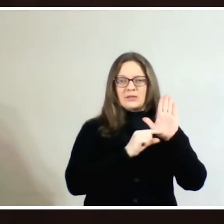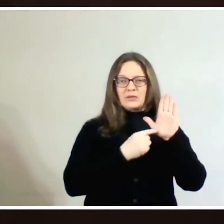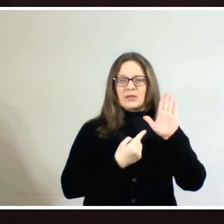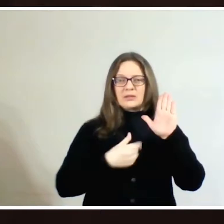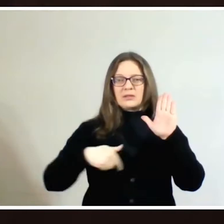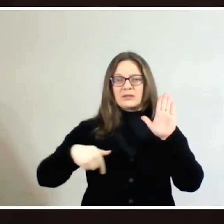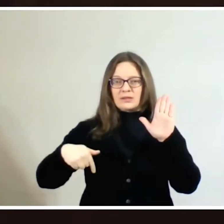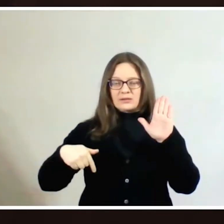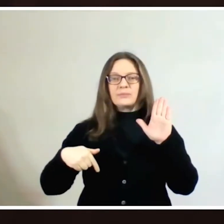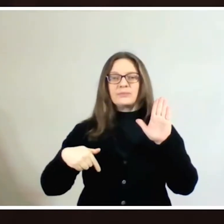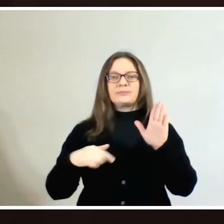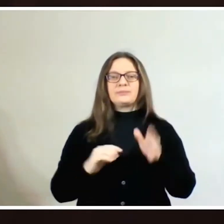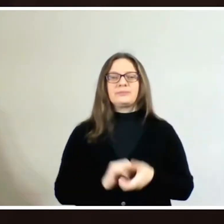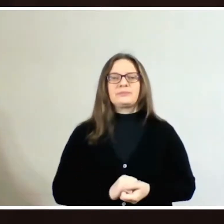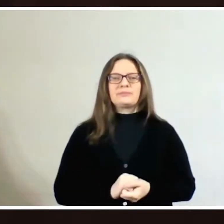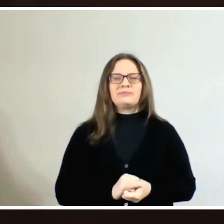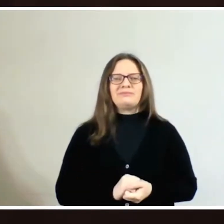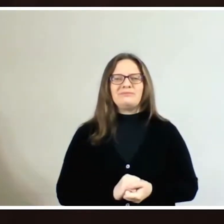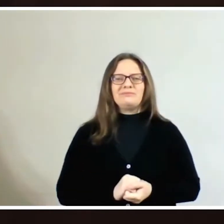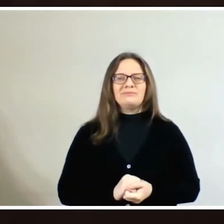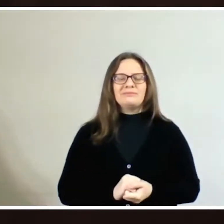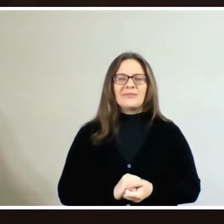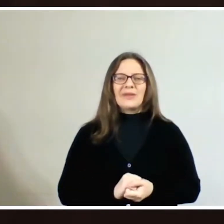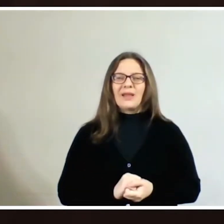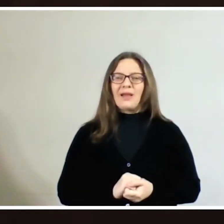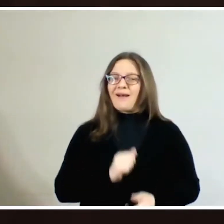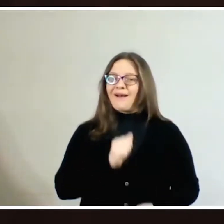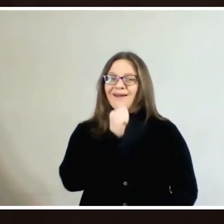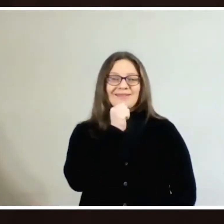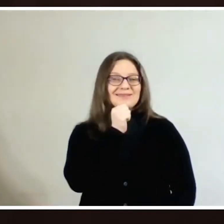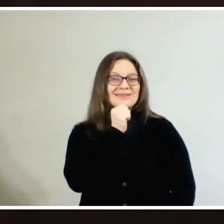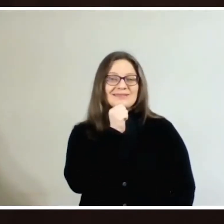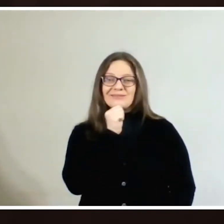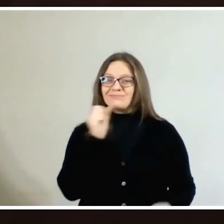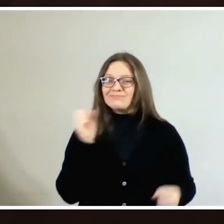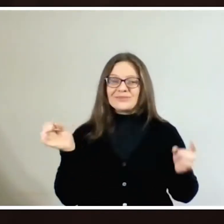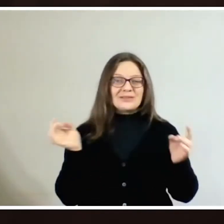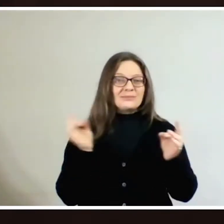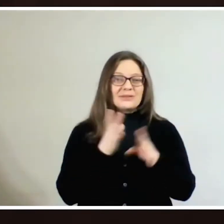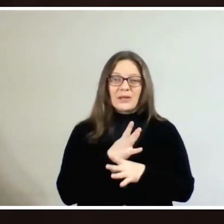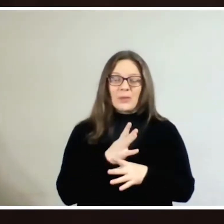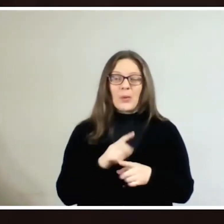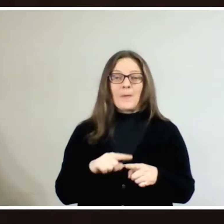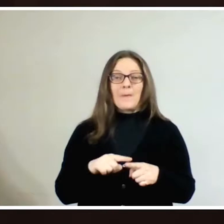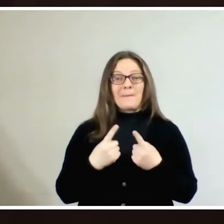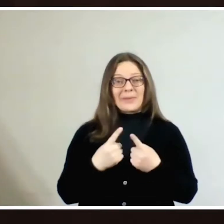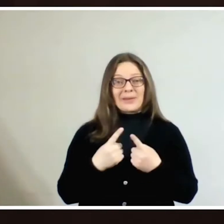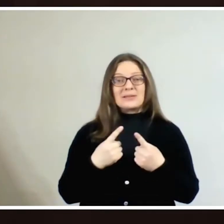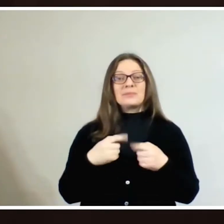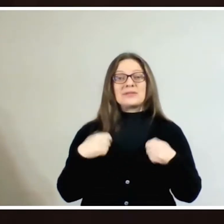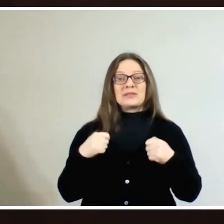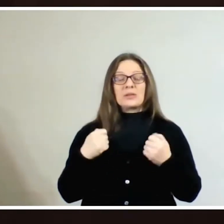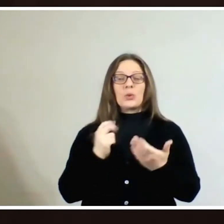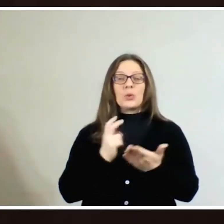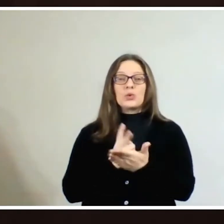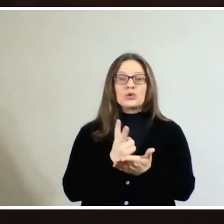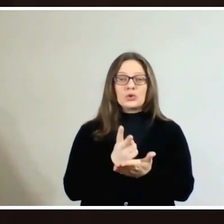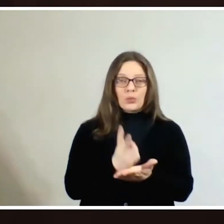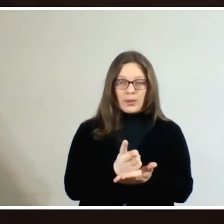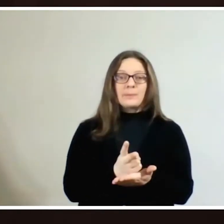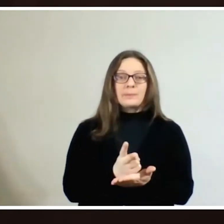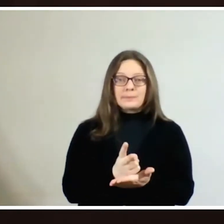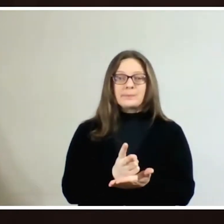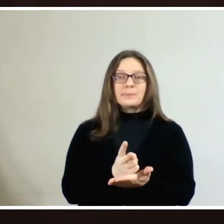Nós não conseguimos terminar, não vamos conseguir terminar sobre Pérgamo, a igreja em Pérgamo, ainda